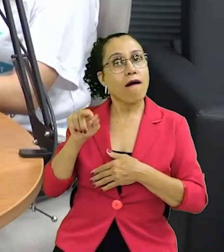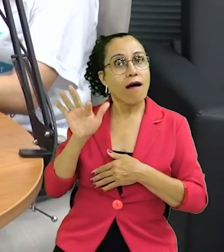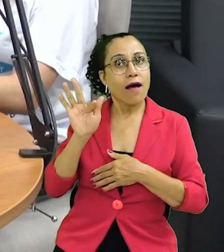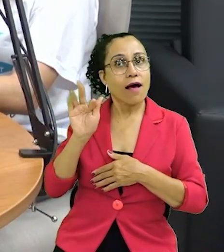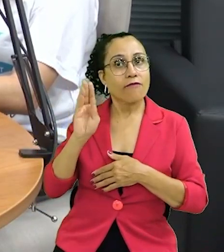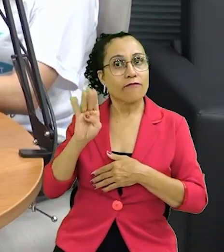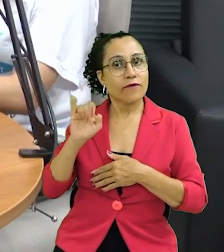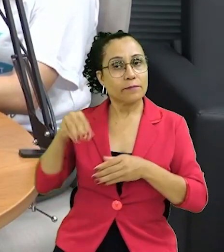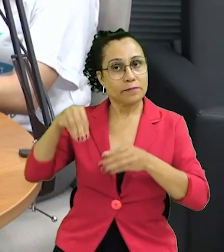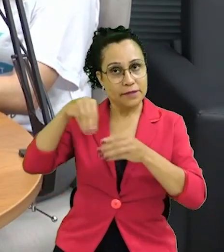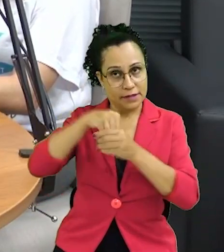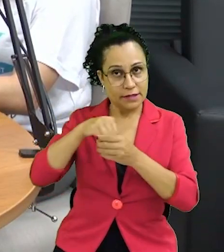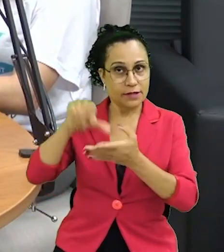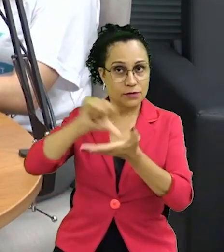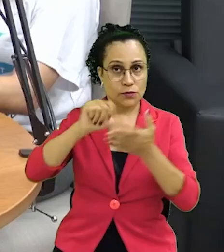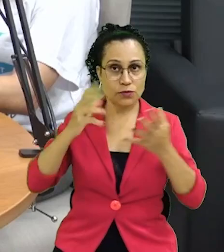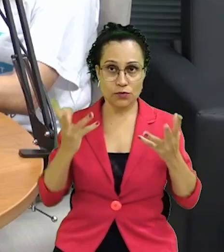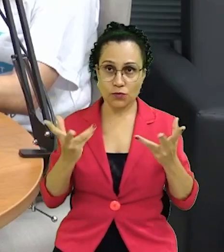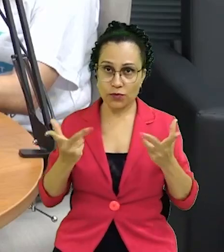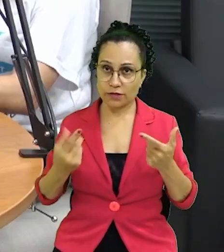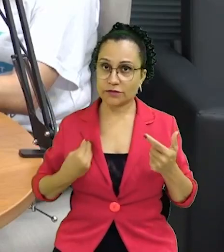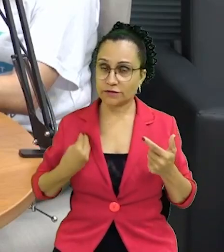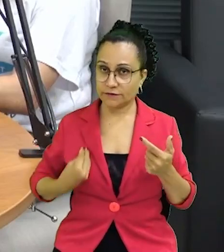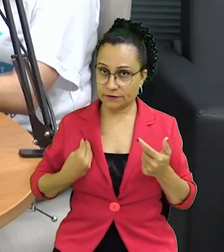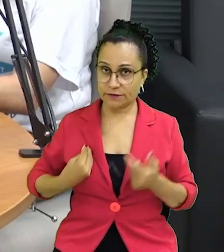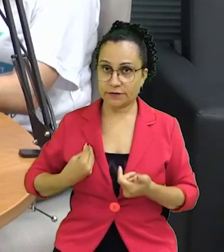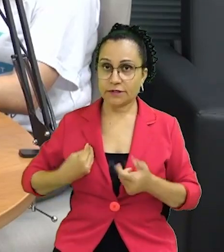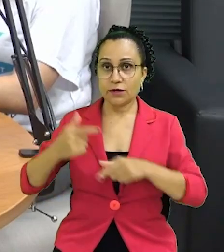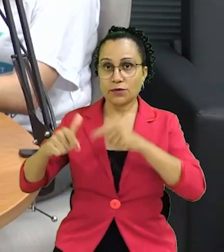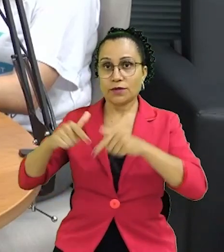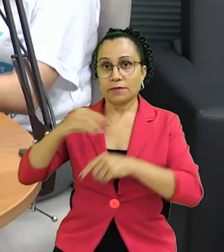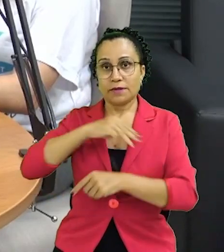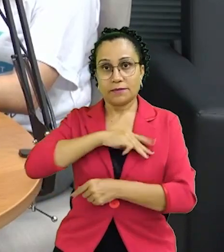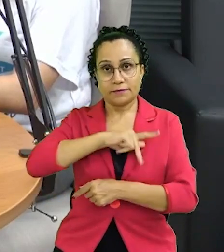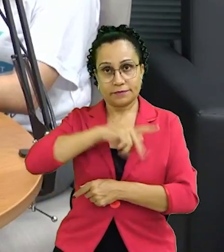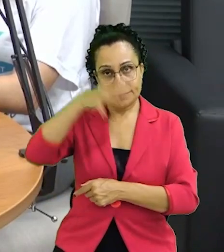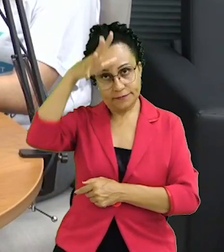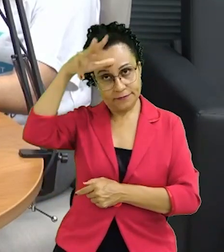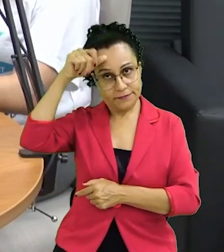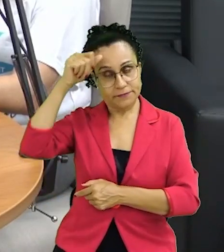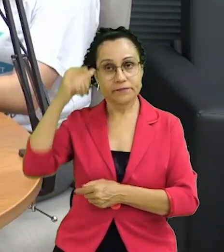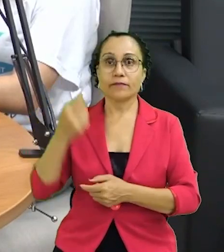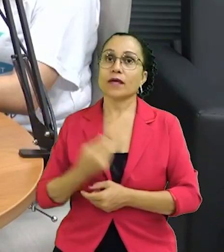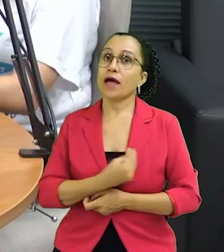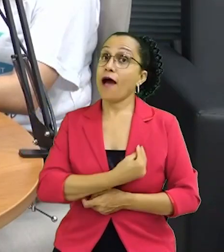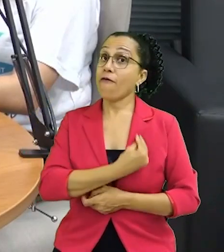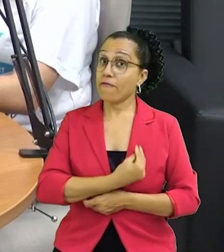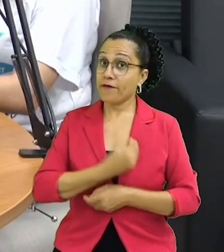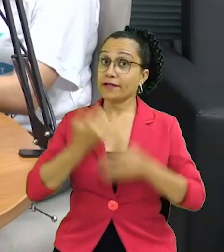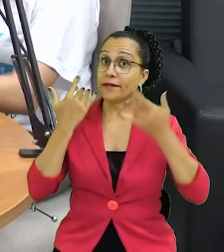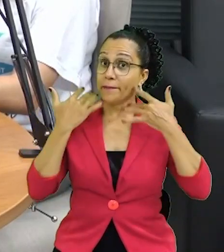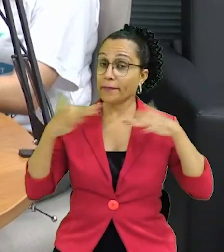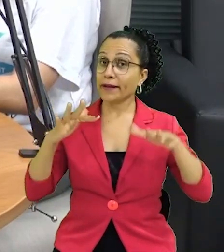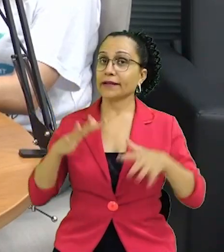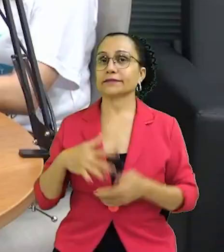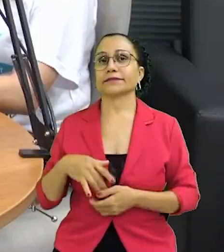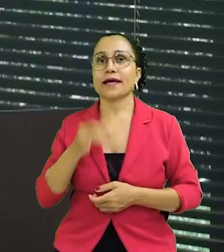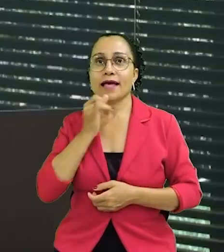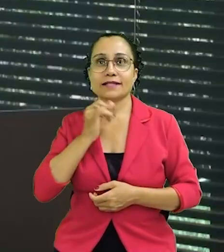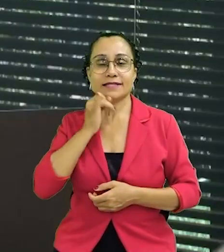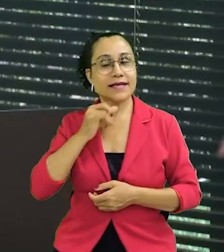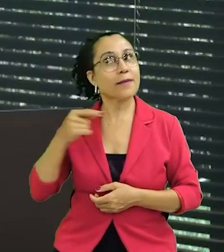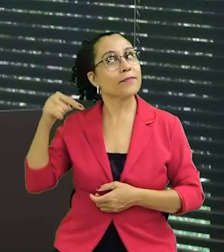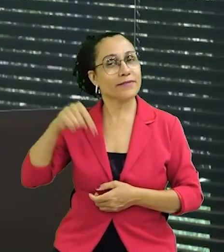a equipe do Núcleo de Qualidade de Vida no Trabalho do Ministério Público de Mato Grosso, o Vida Plena. Então eu vou trazer um exemplo aqui de